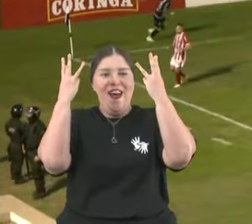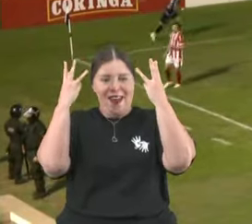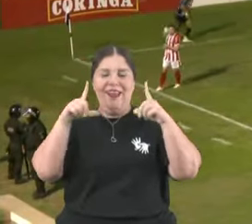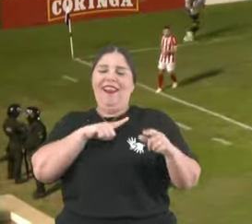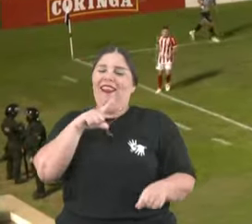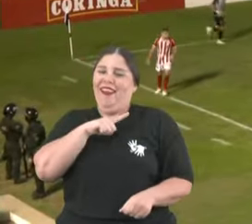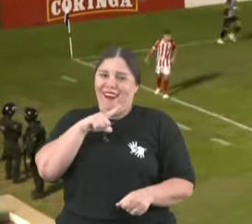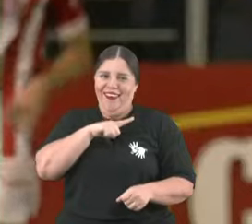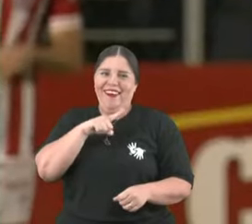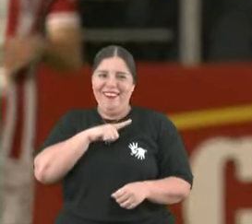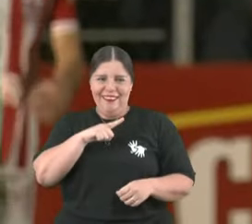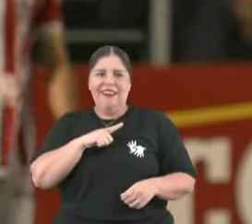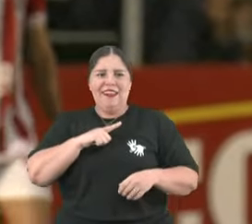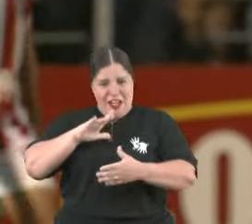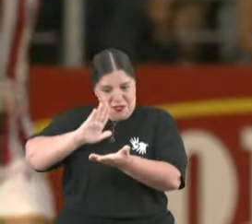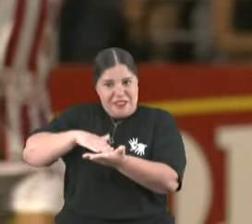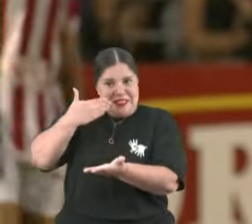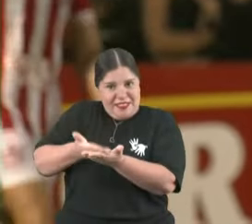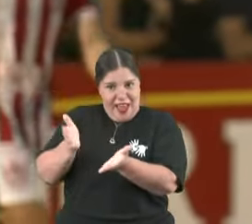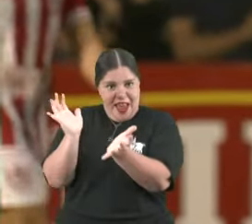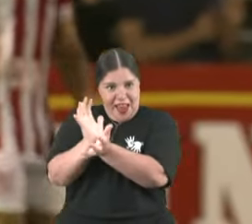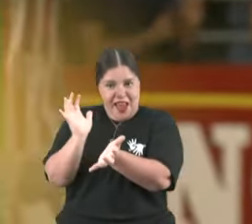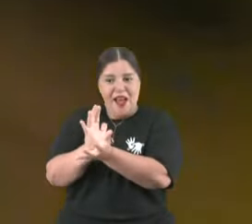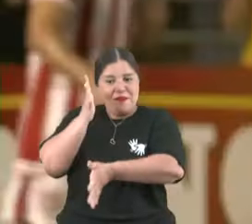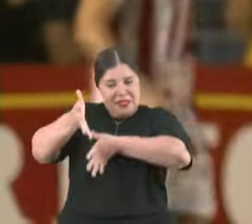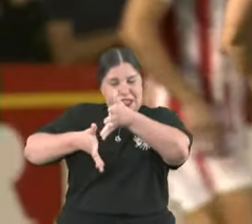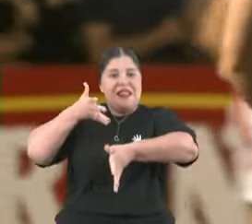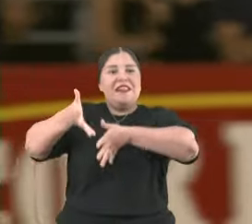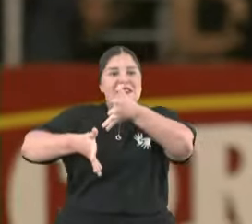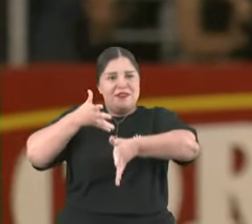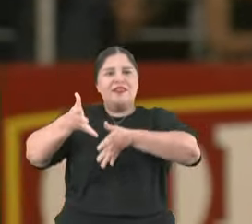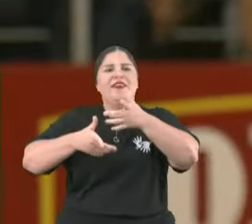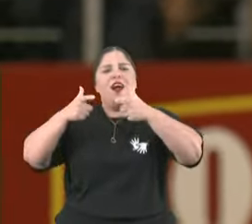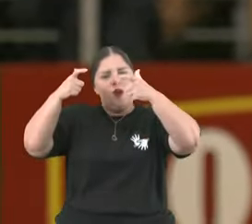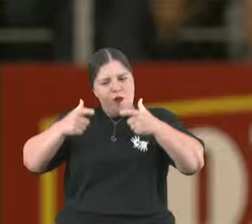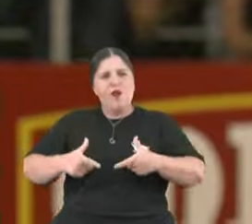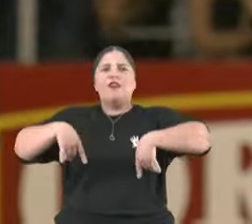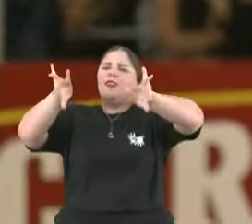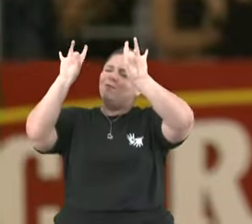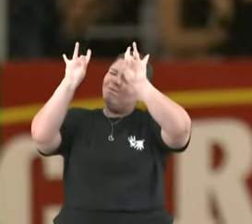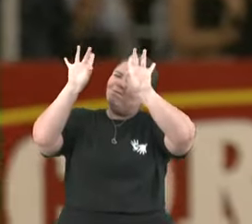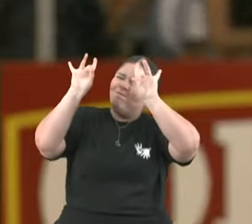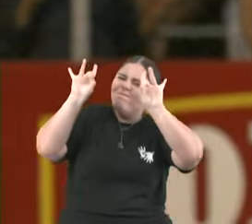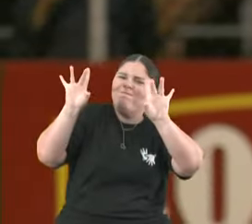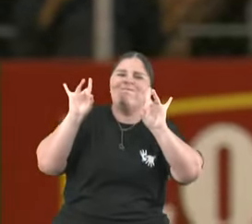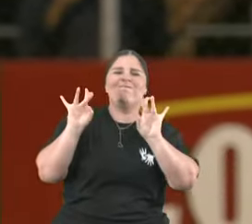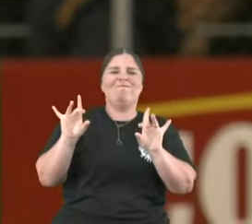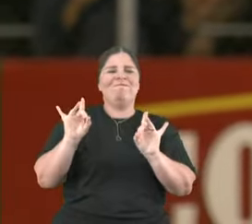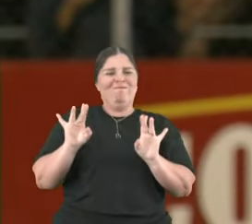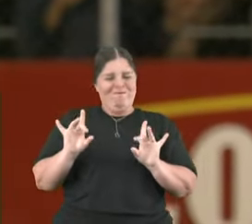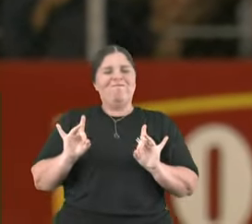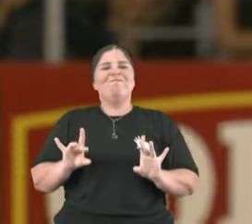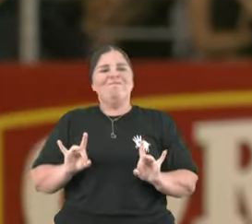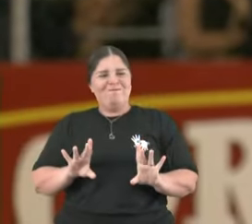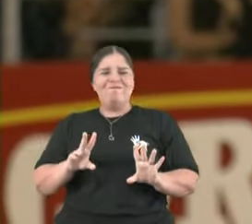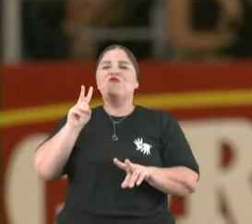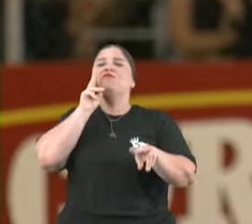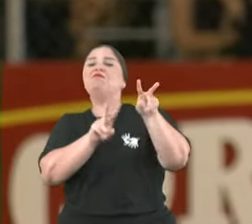essa galera tem um lugar especial, né, no audiovisual brasileiro.